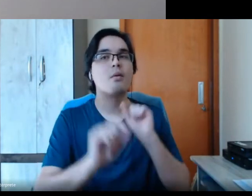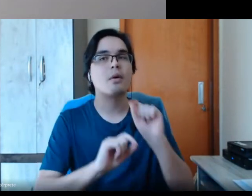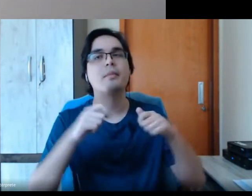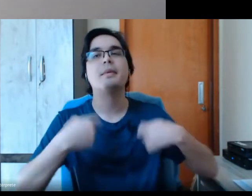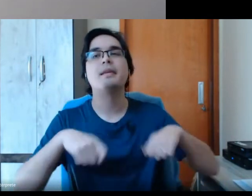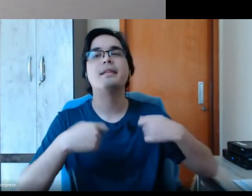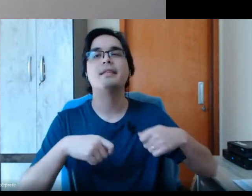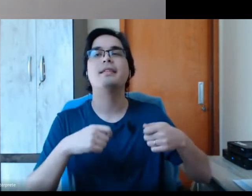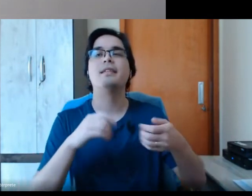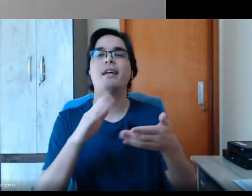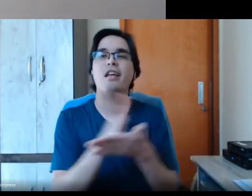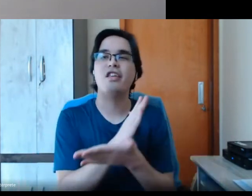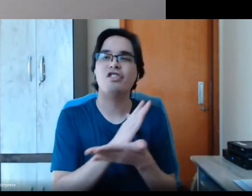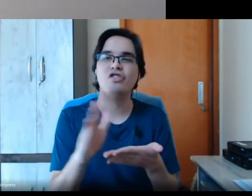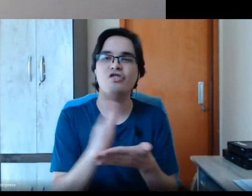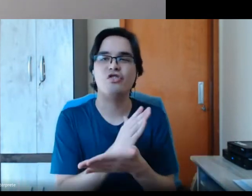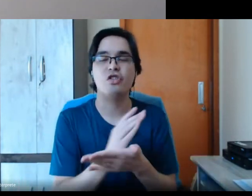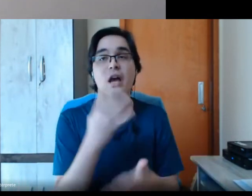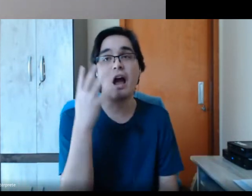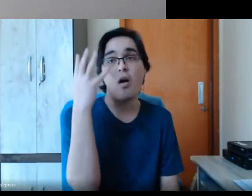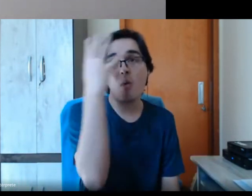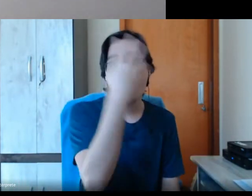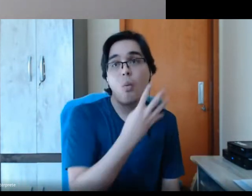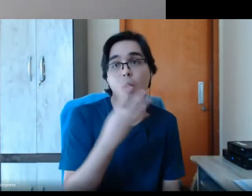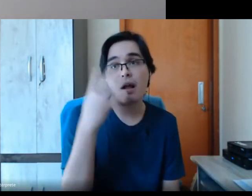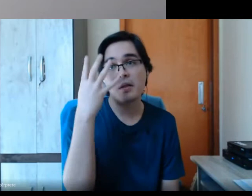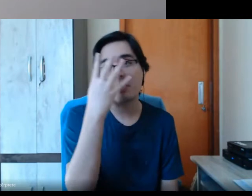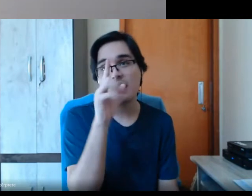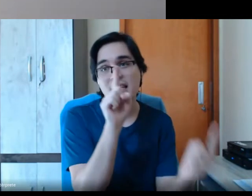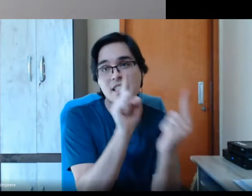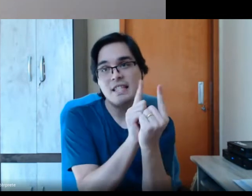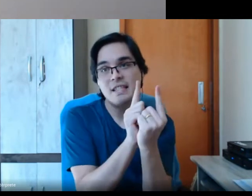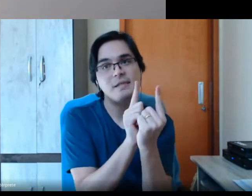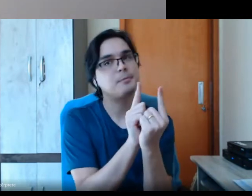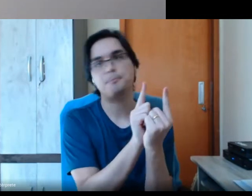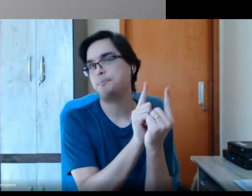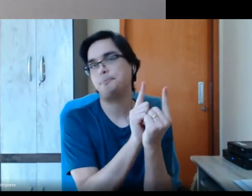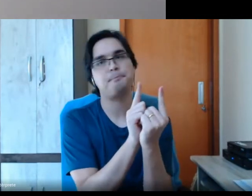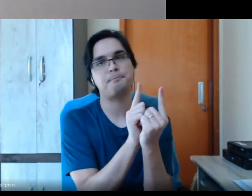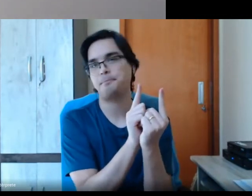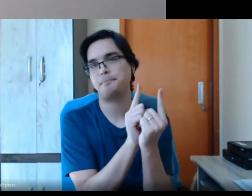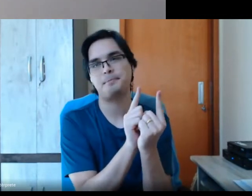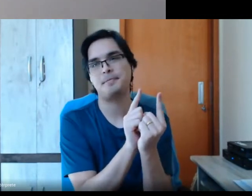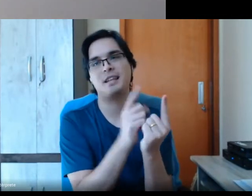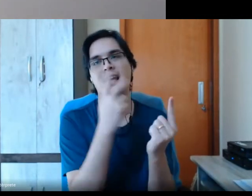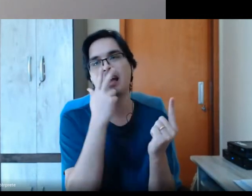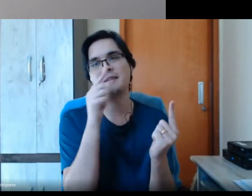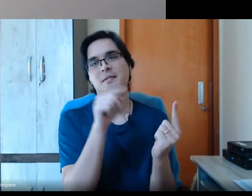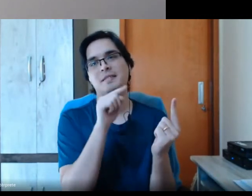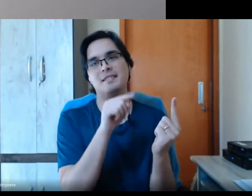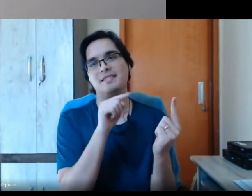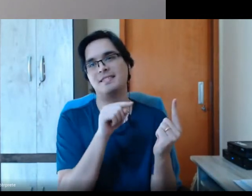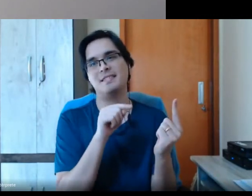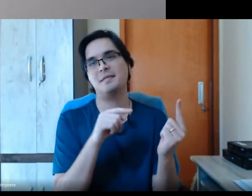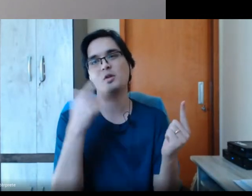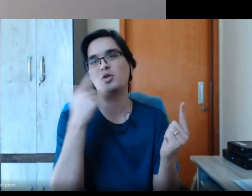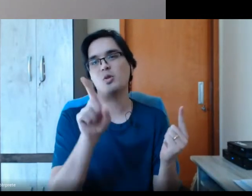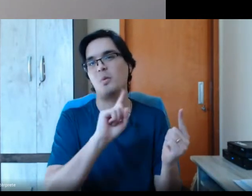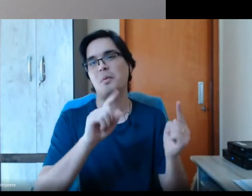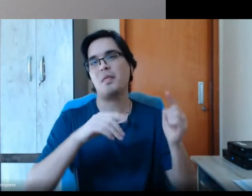geral, não é? Num fechamento também, talvez seja uma possibilidade, mas que ela não seja marcada com esses